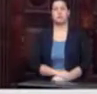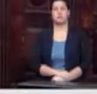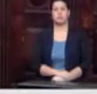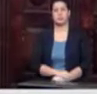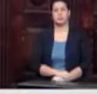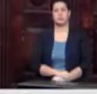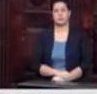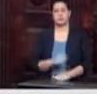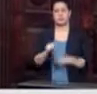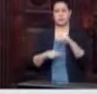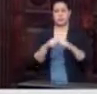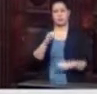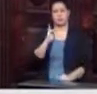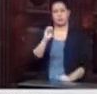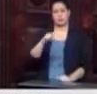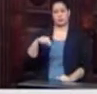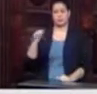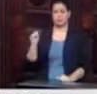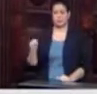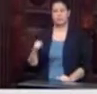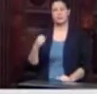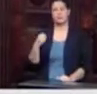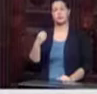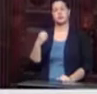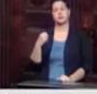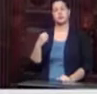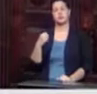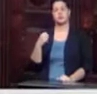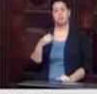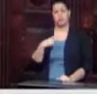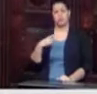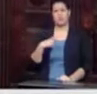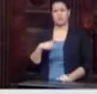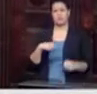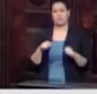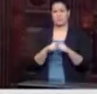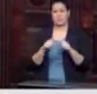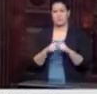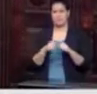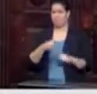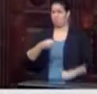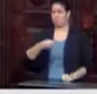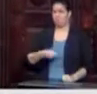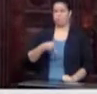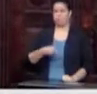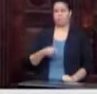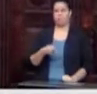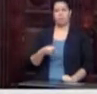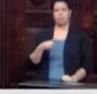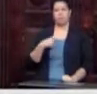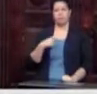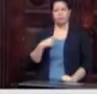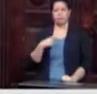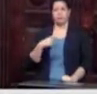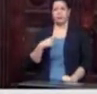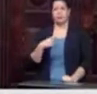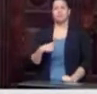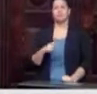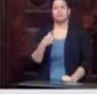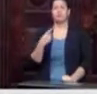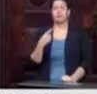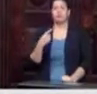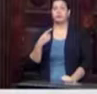A reforma da Previdência, por outro lado, que é feita sob o engodo, que é o engodo do déficit